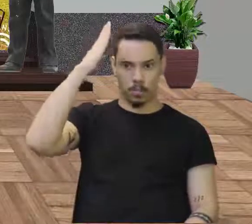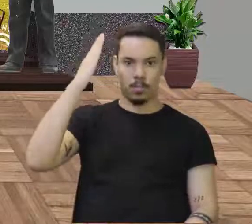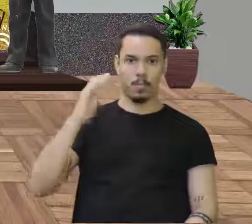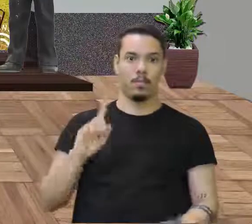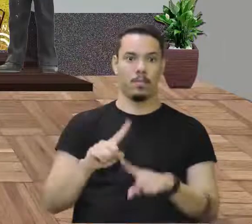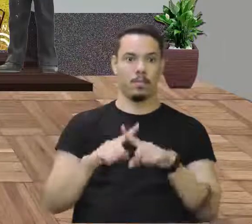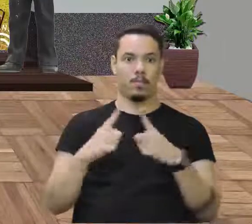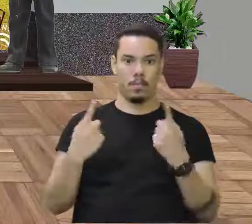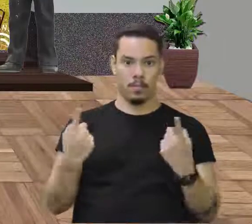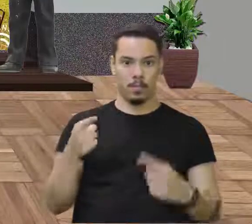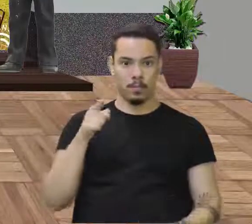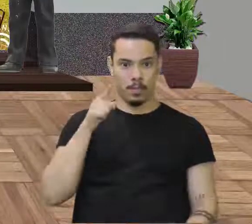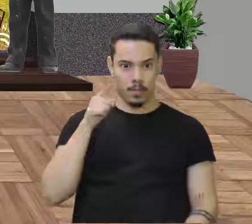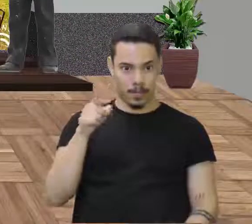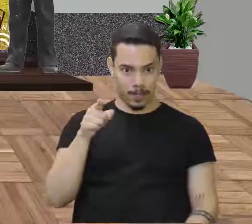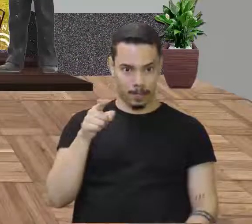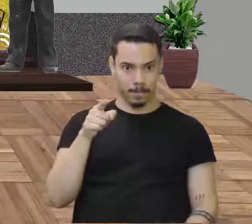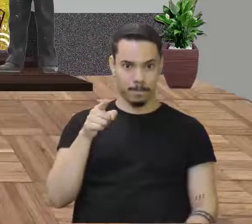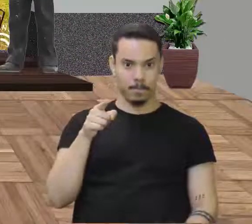Mas isso